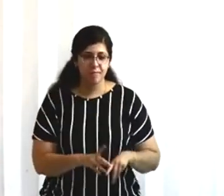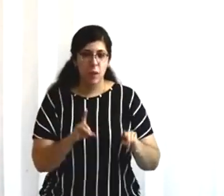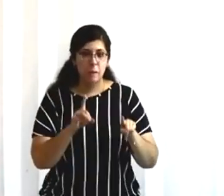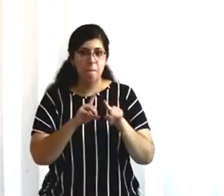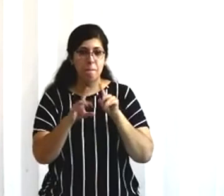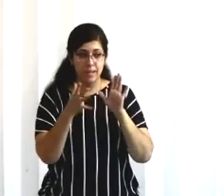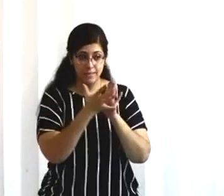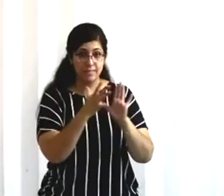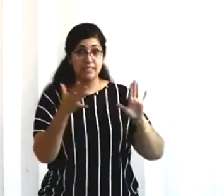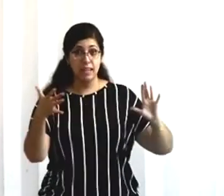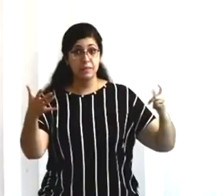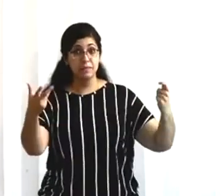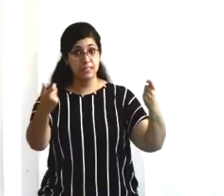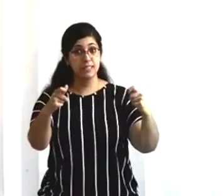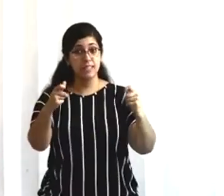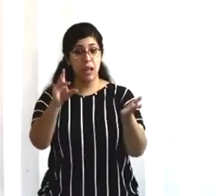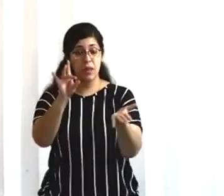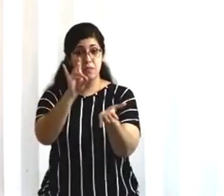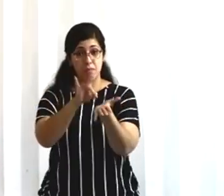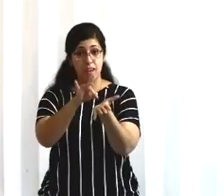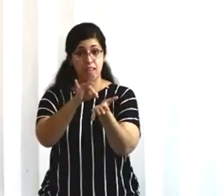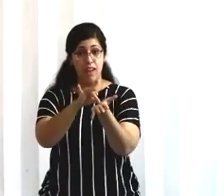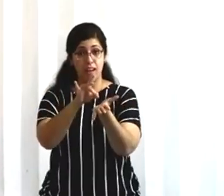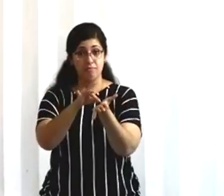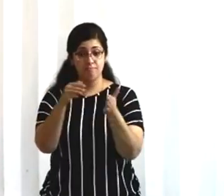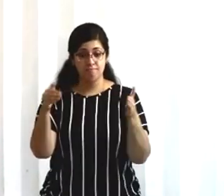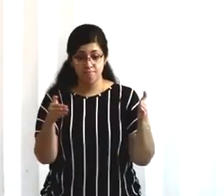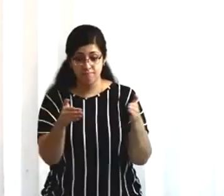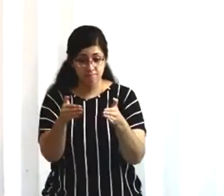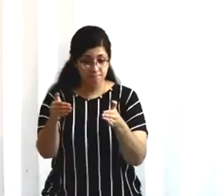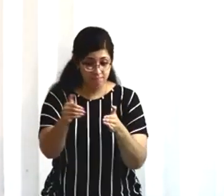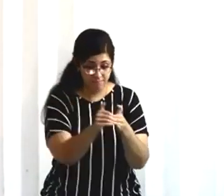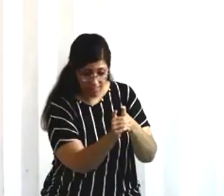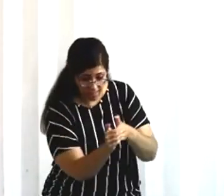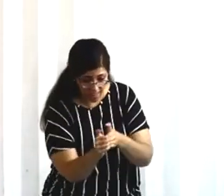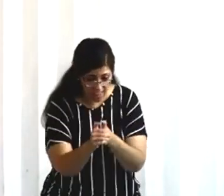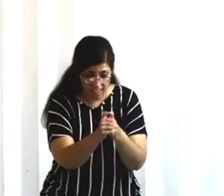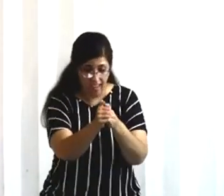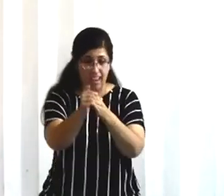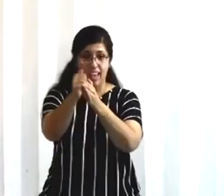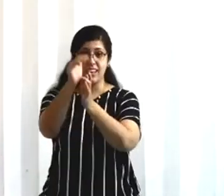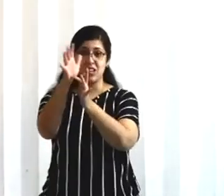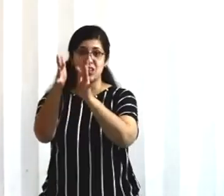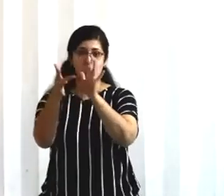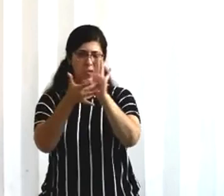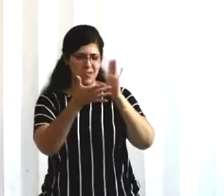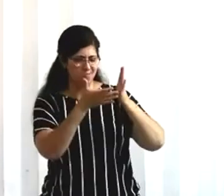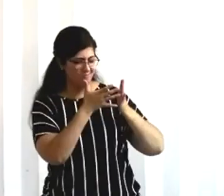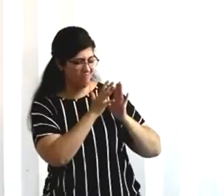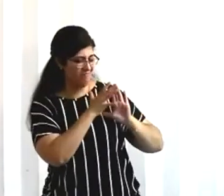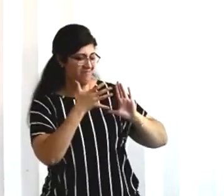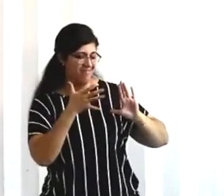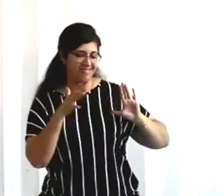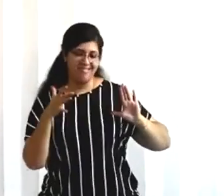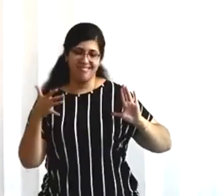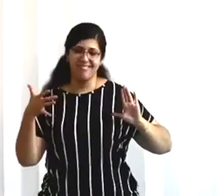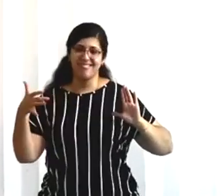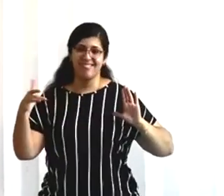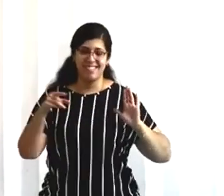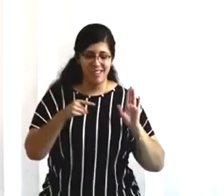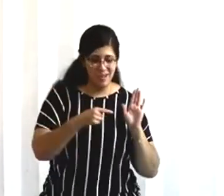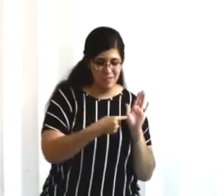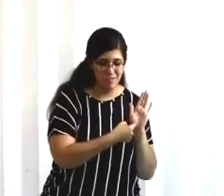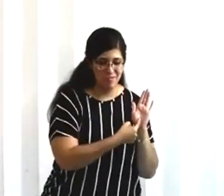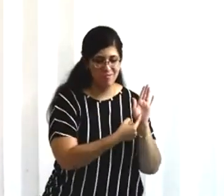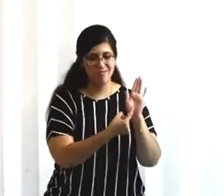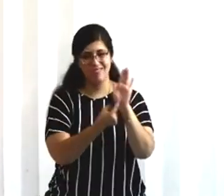a realidade e conseguiremos caminhar quando Jesus irradiar o nosso coração, quando Ele trazer